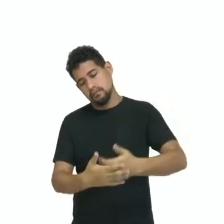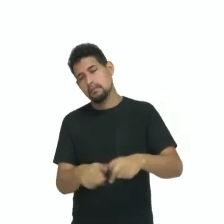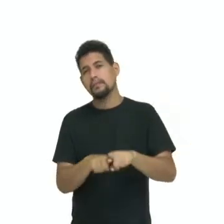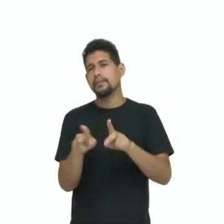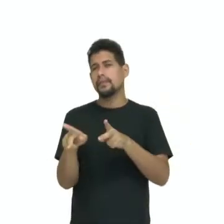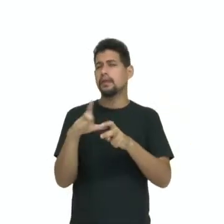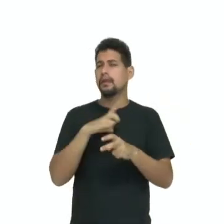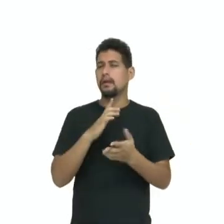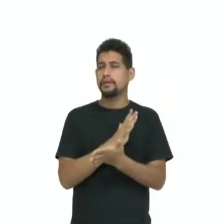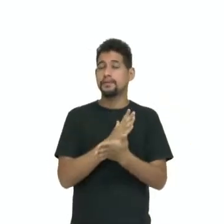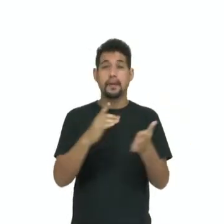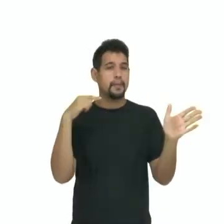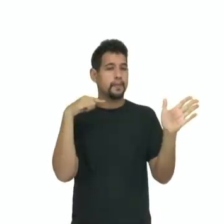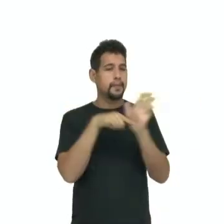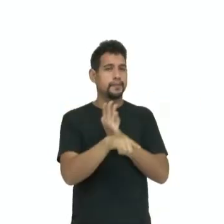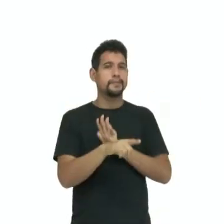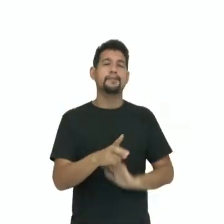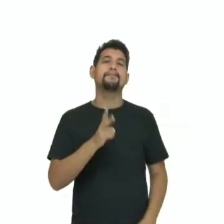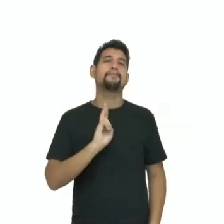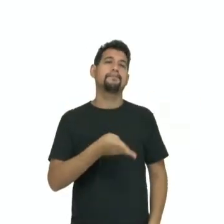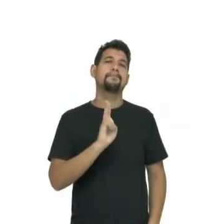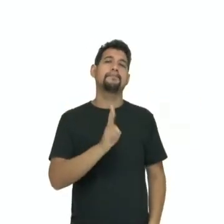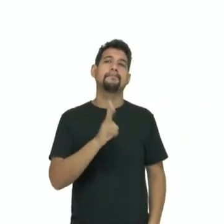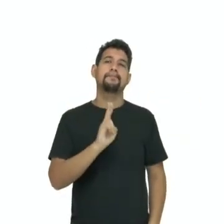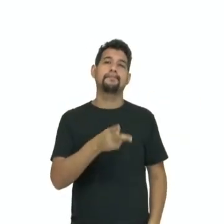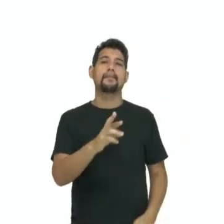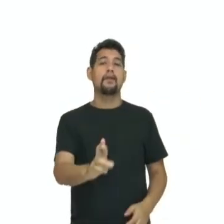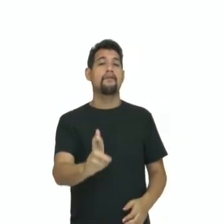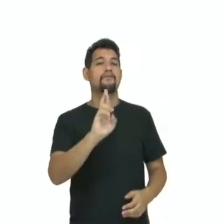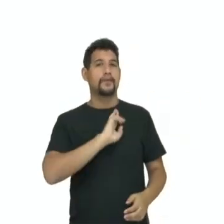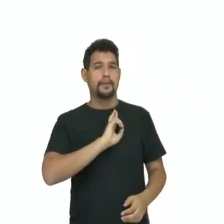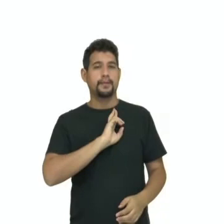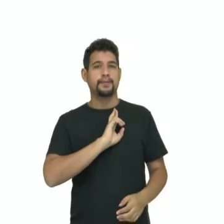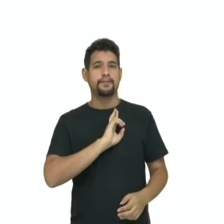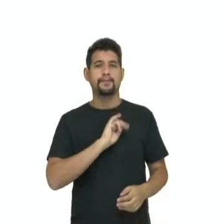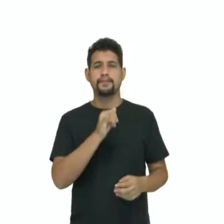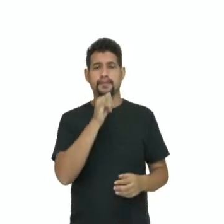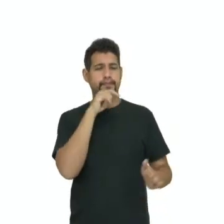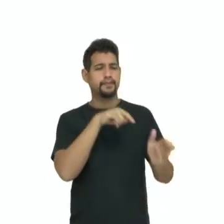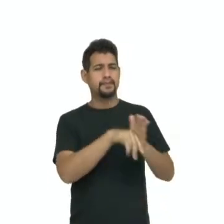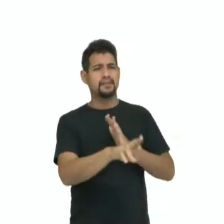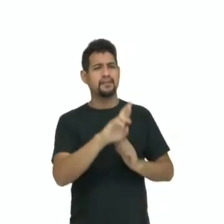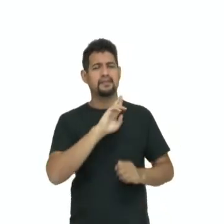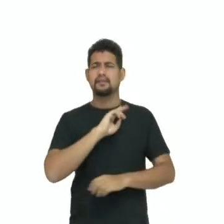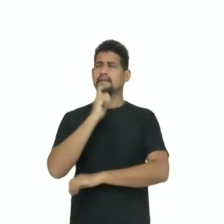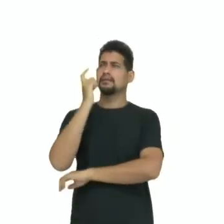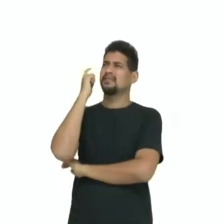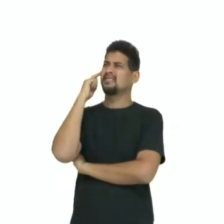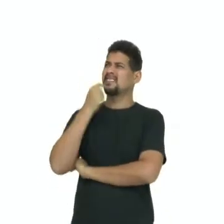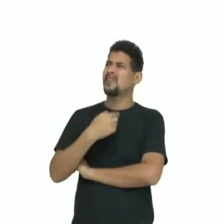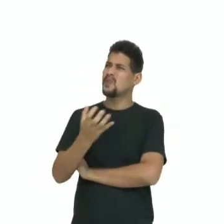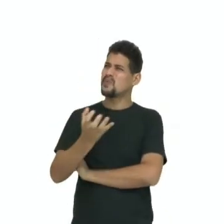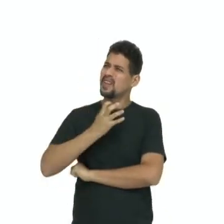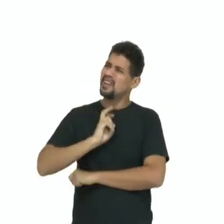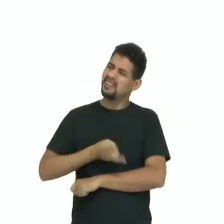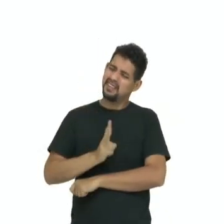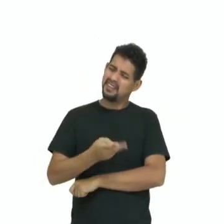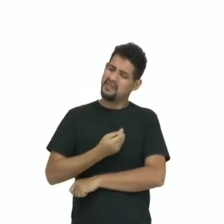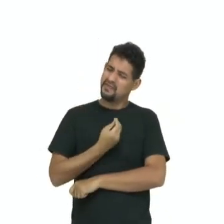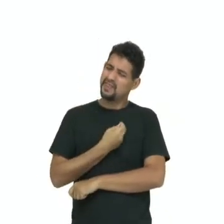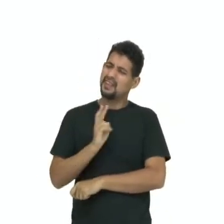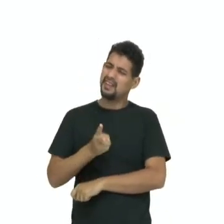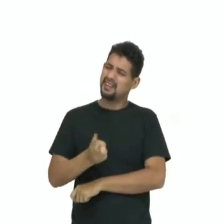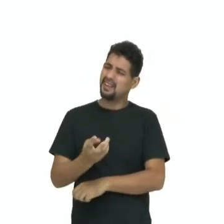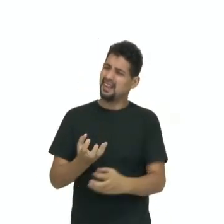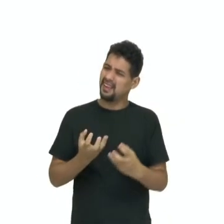com perguntas que sempre voltam. Como? Será que é isso que eu quero continuar fazendo pelo resto da minha